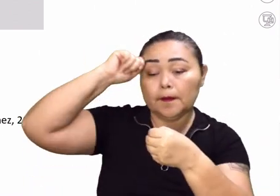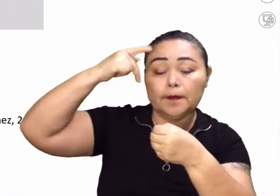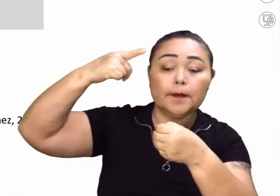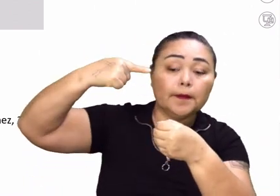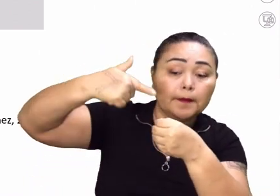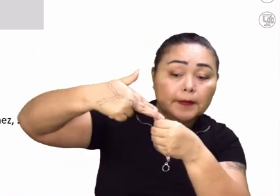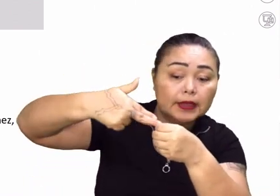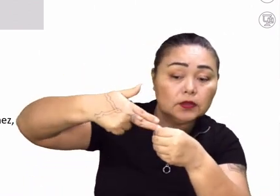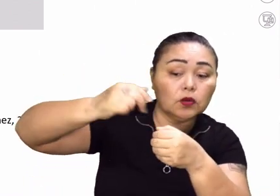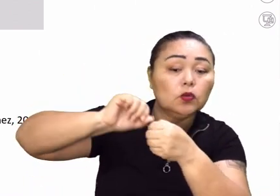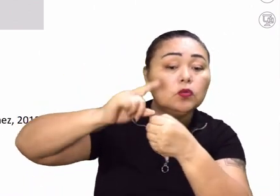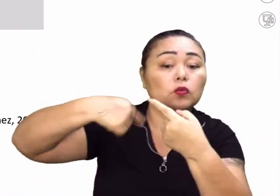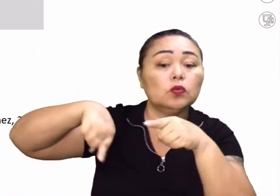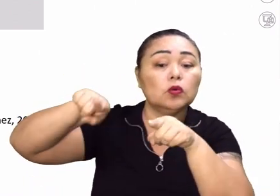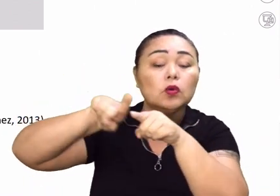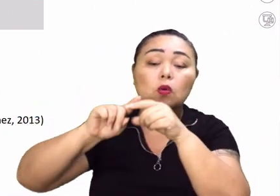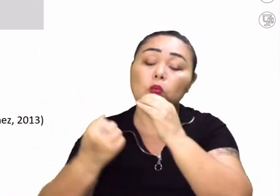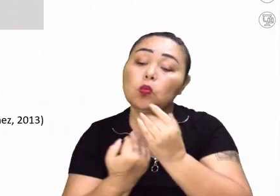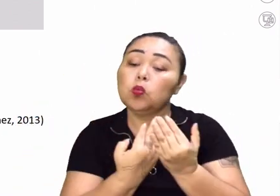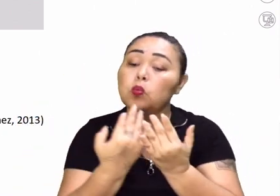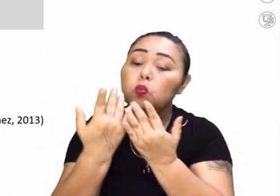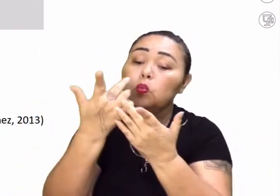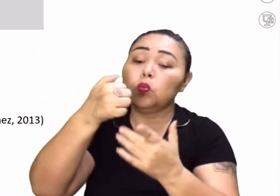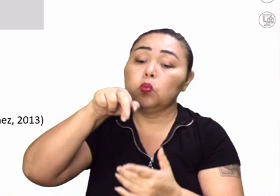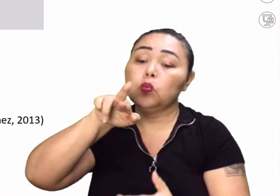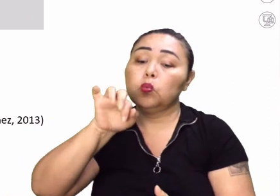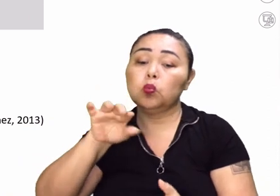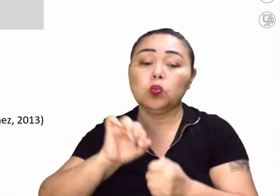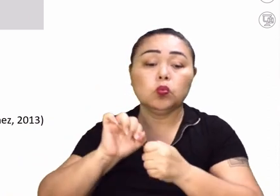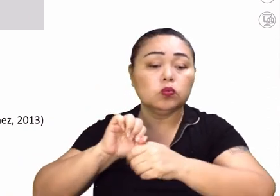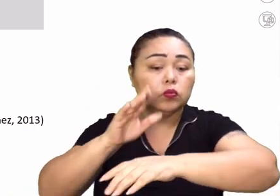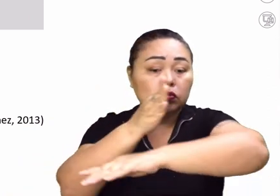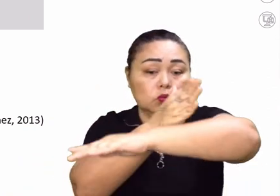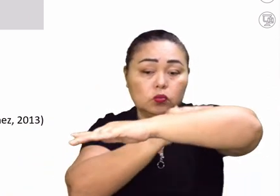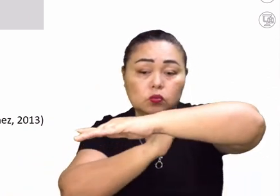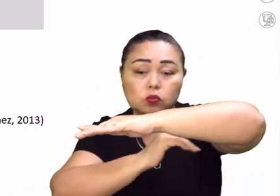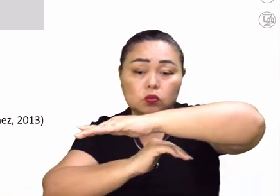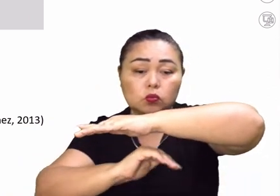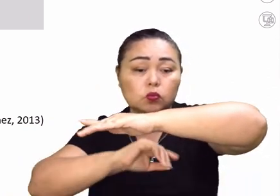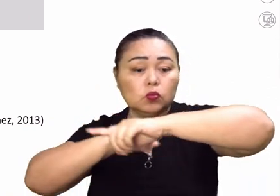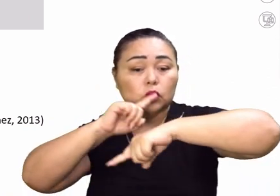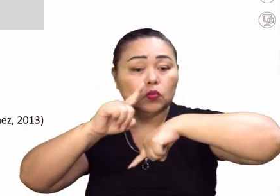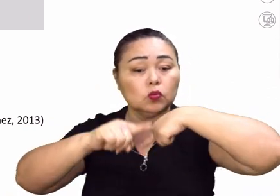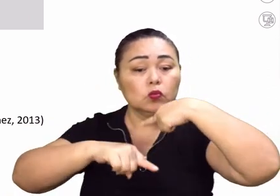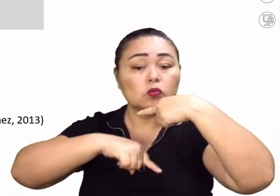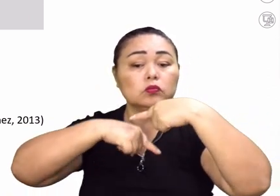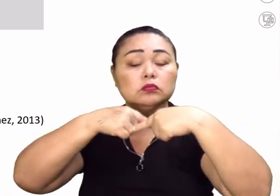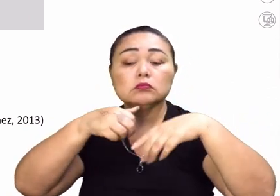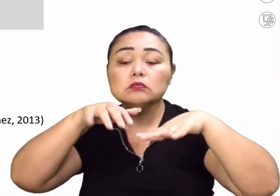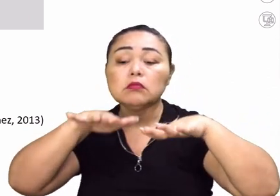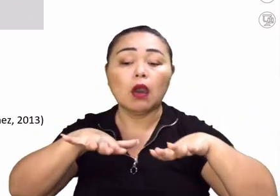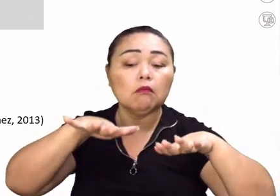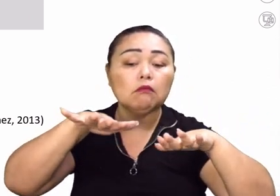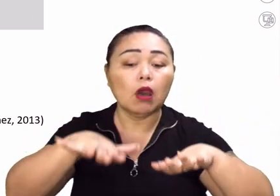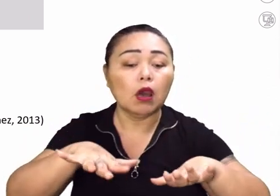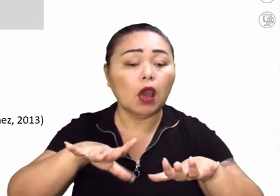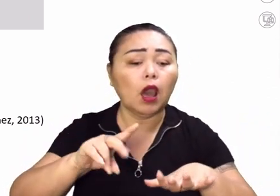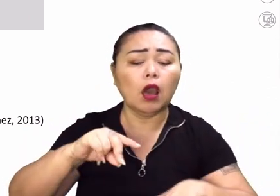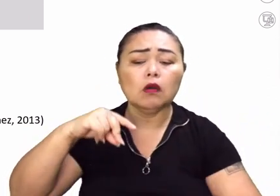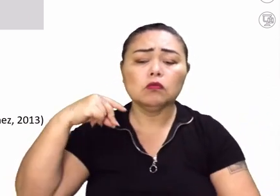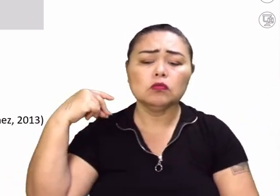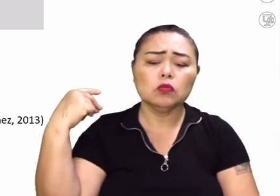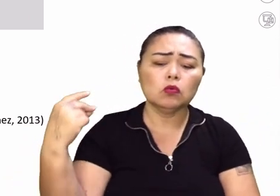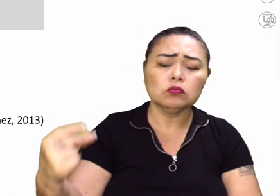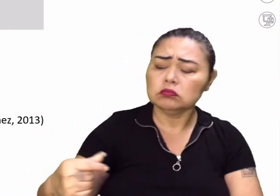as jazidas se concentram em sucessivas camadas de sedimentos que ao longo de milhões